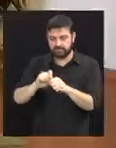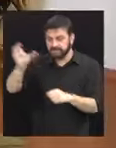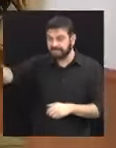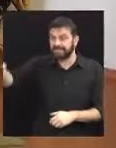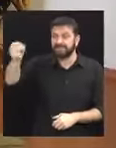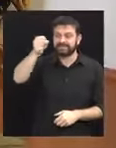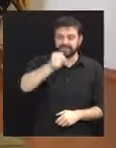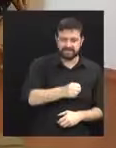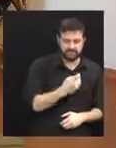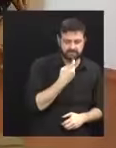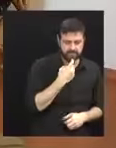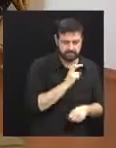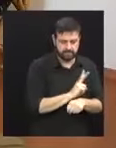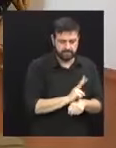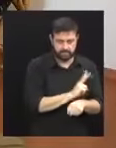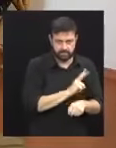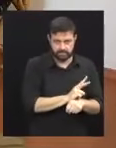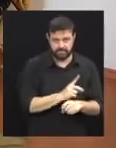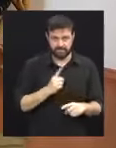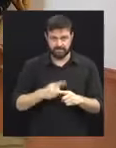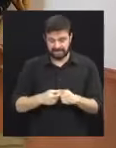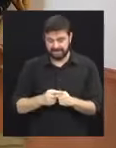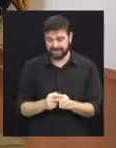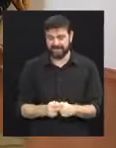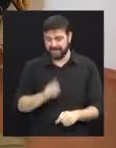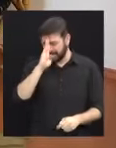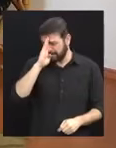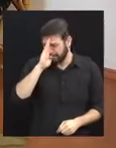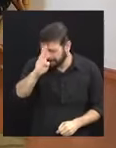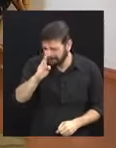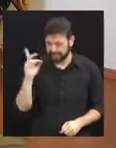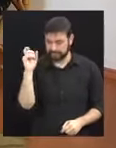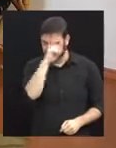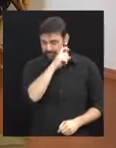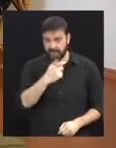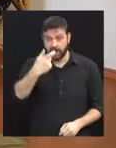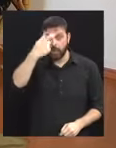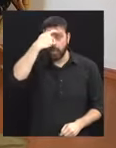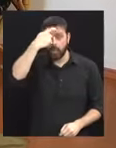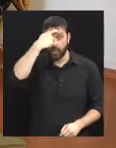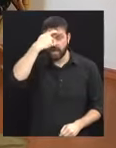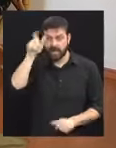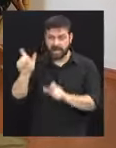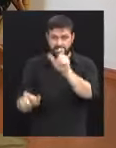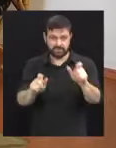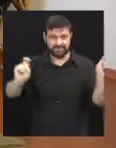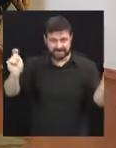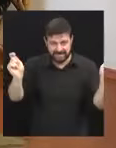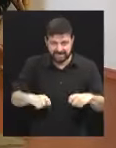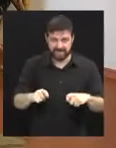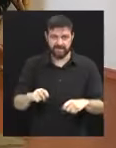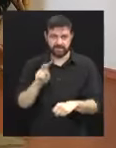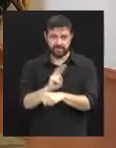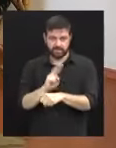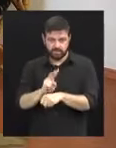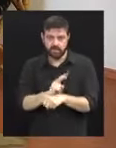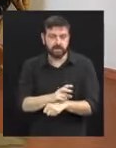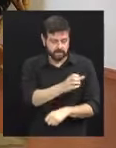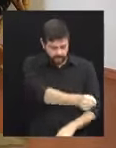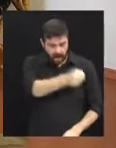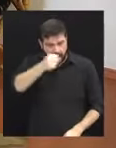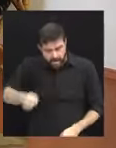lá. Então a maior dificuldade é isso, e conscientizar as pessoas de que é possível levar um animal ao médico